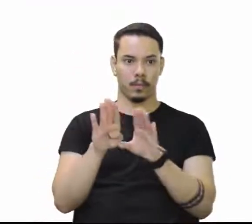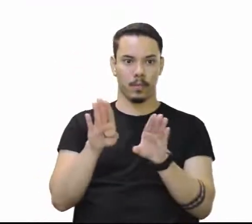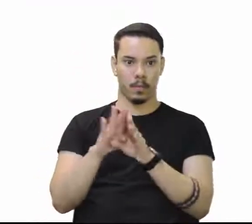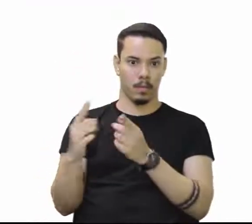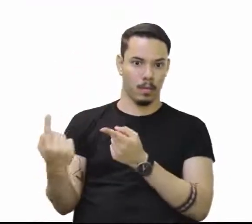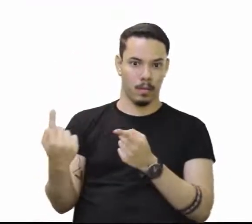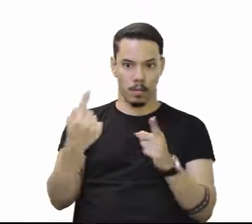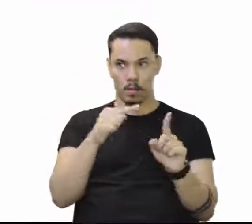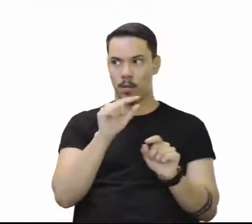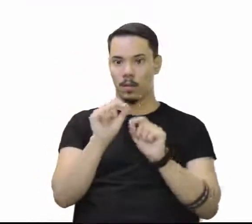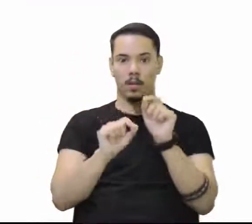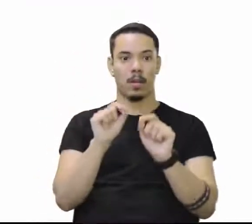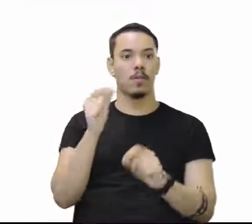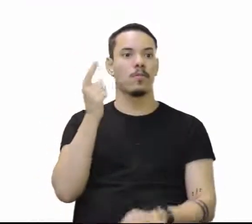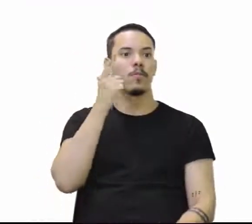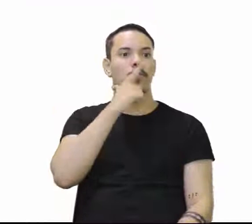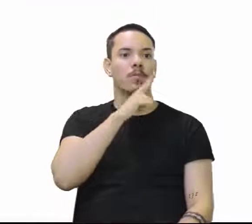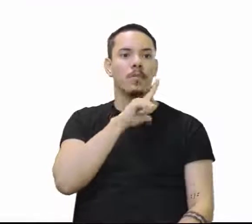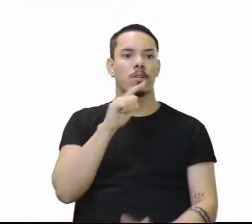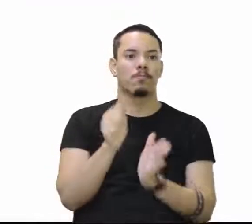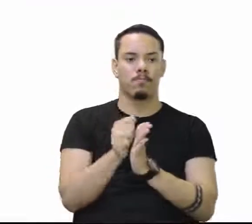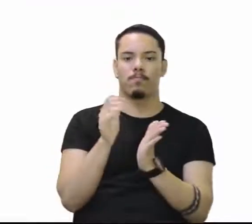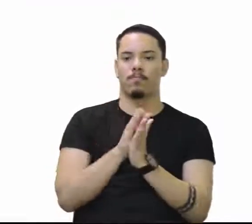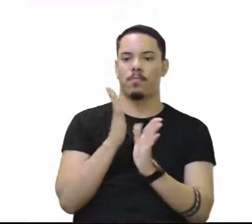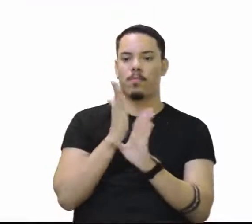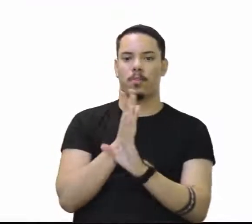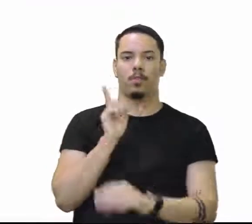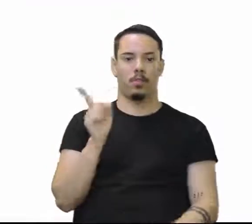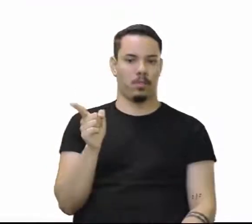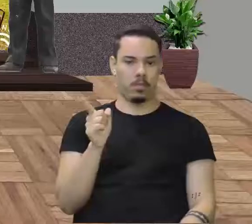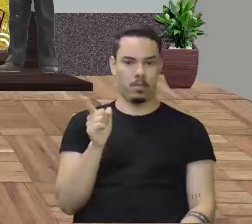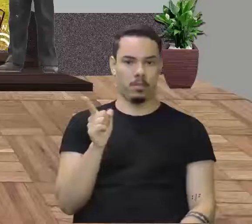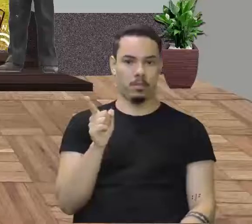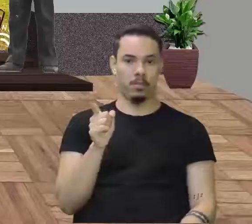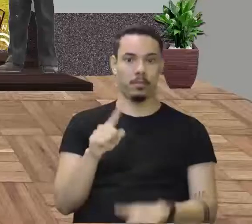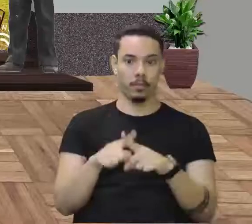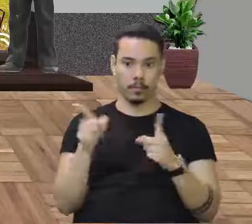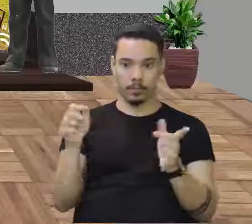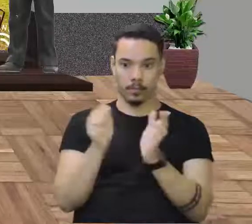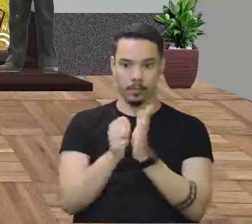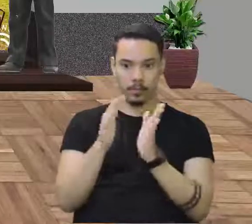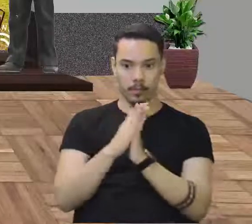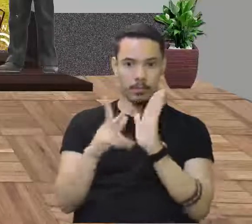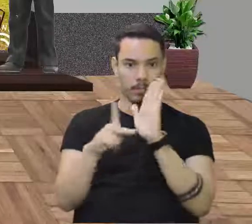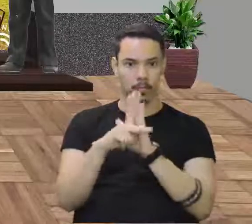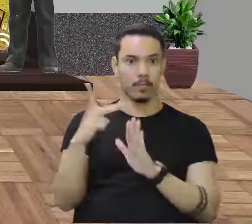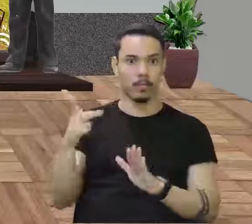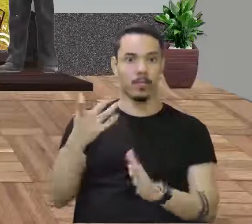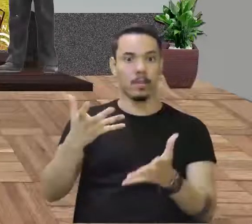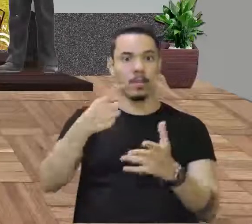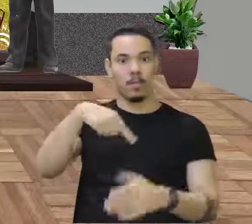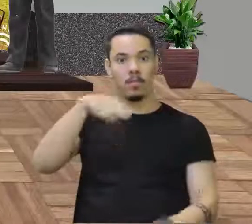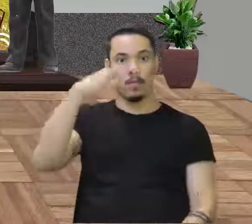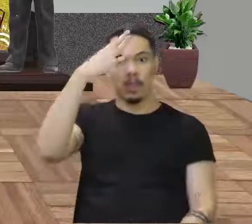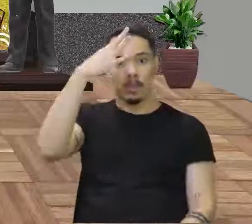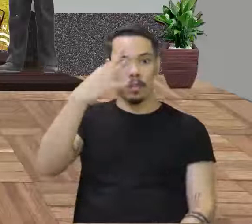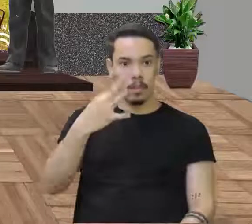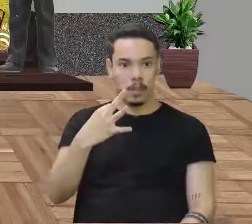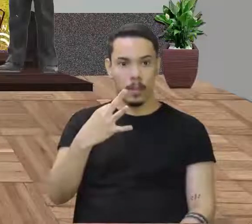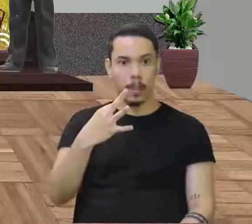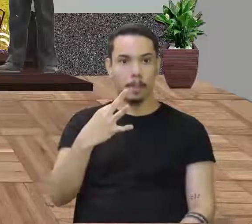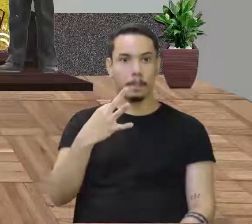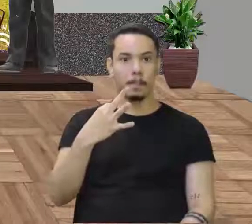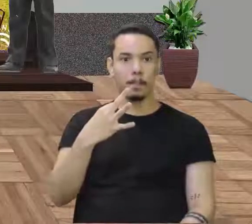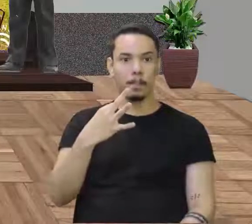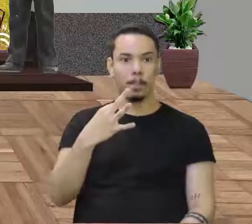governo federal, e ele vai ser punido por causa disso. E essa punição de Aloysio Ferreira, eu quero que vocês entendam, vai fazer com que